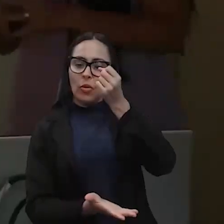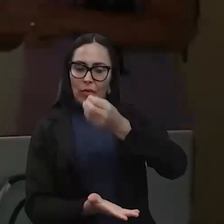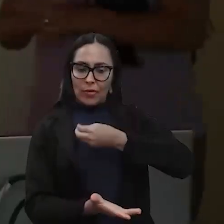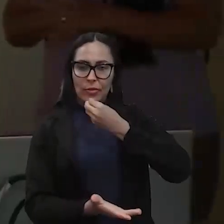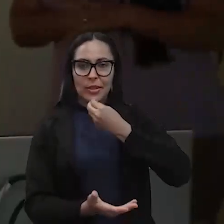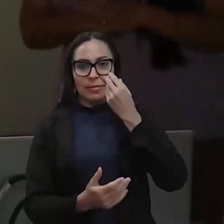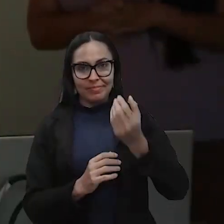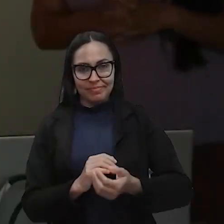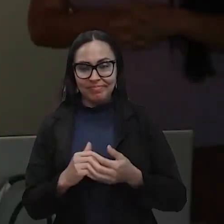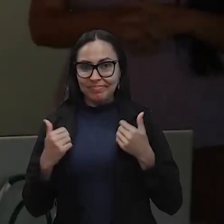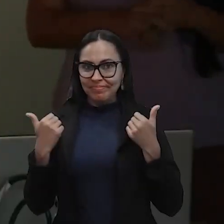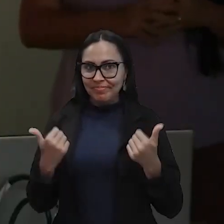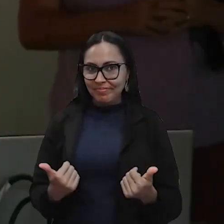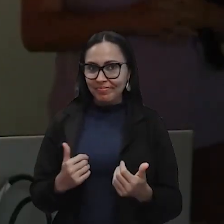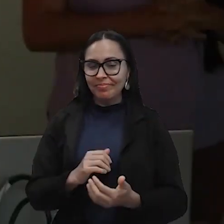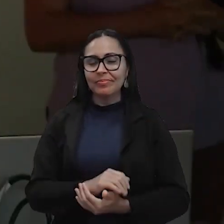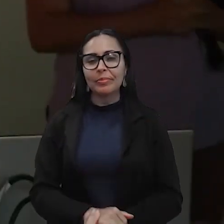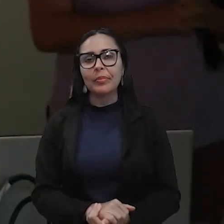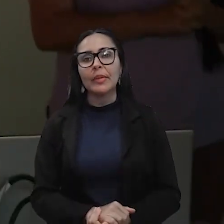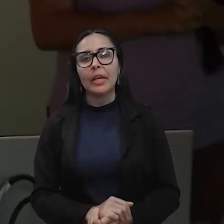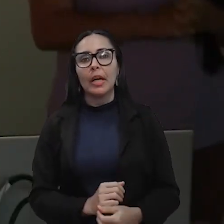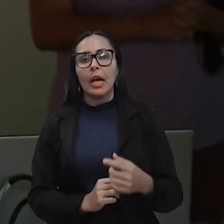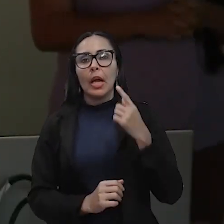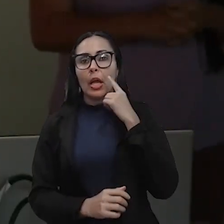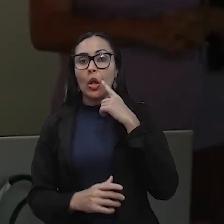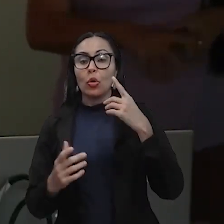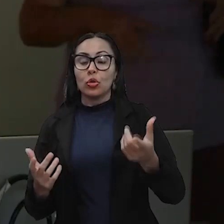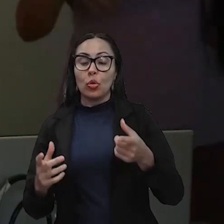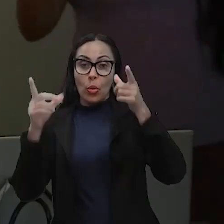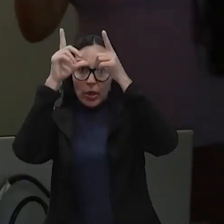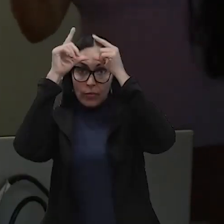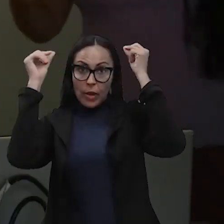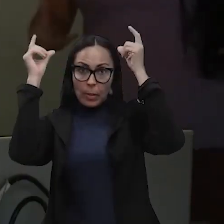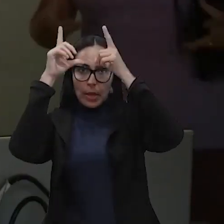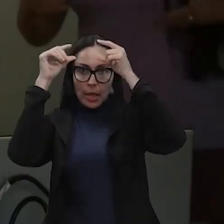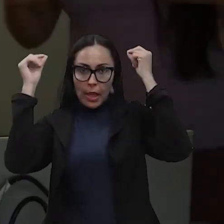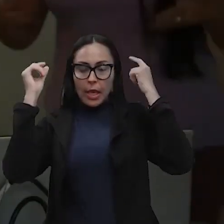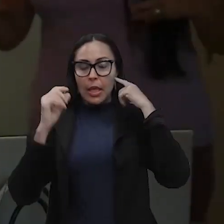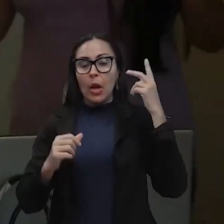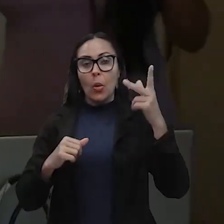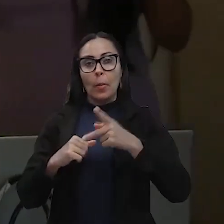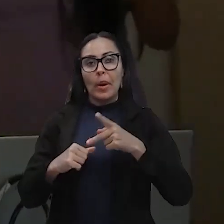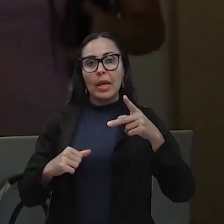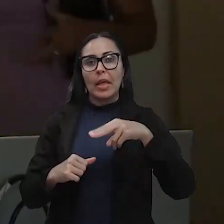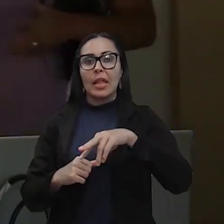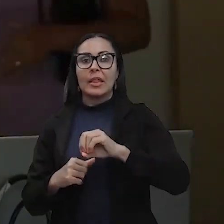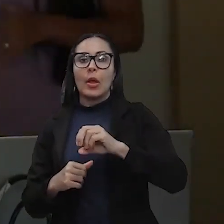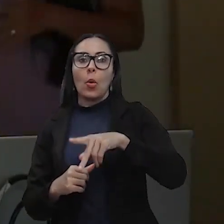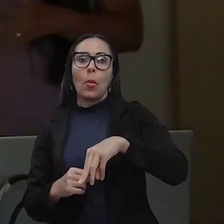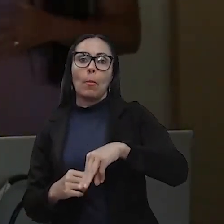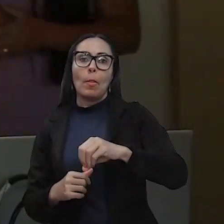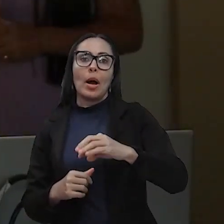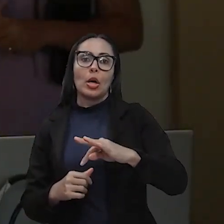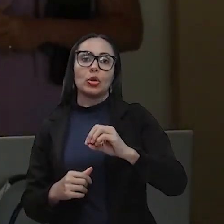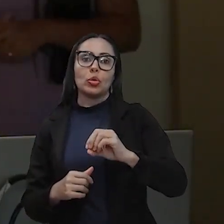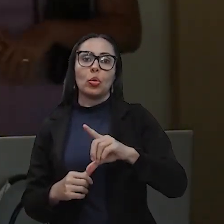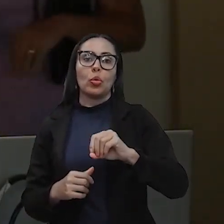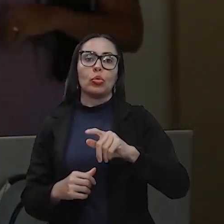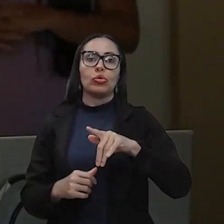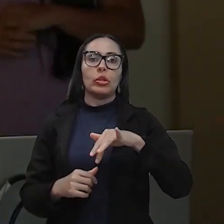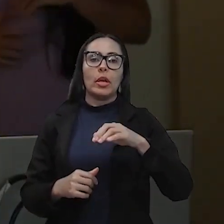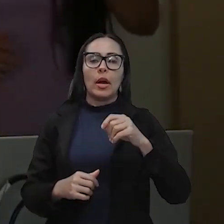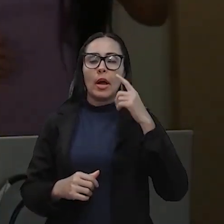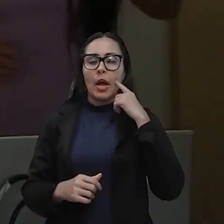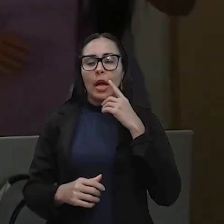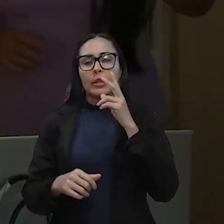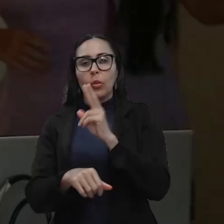sou Raquel Braga, sou enfermeira especialista em neonatologia, ou seja, enfermeira que cuida dos bebezinhos até 30 dias de vida. E